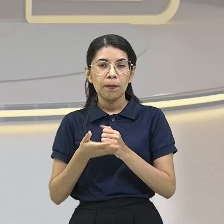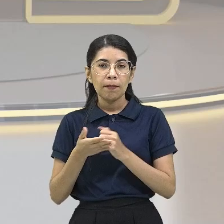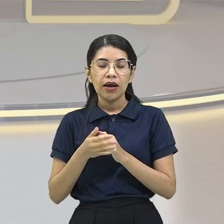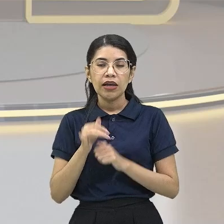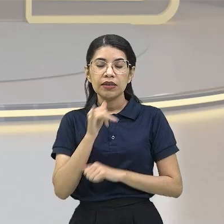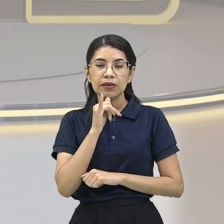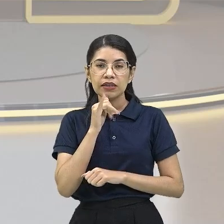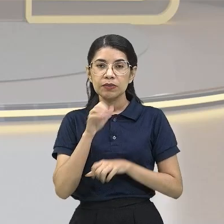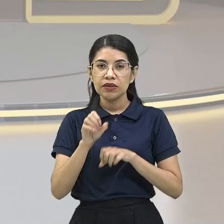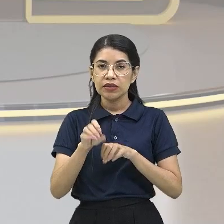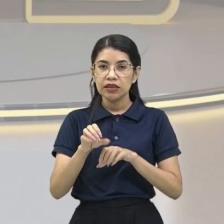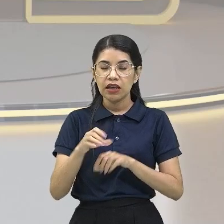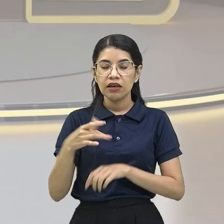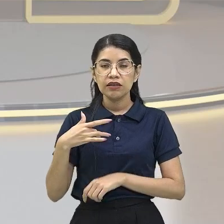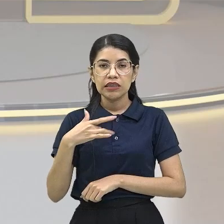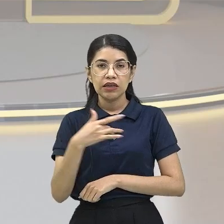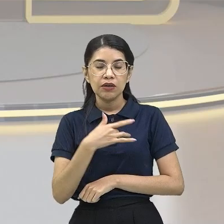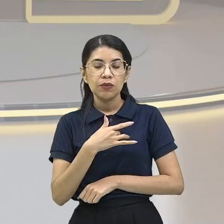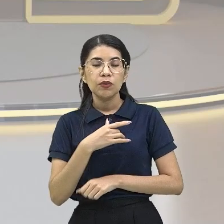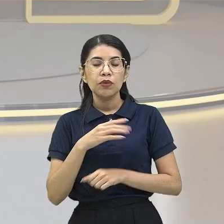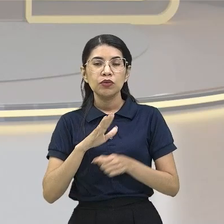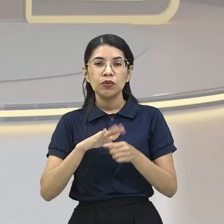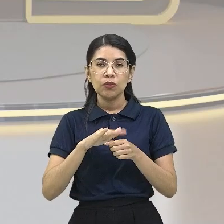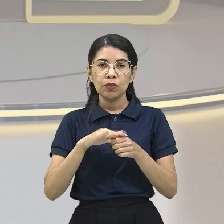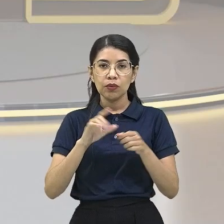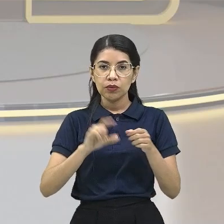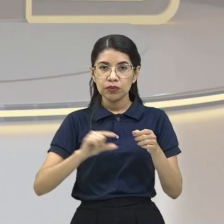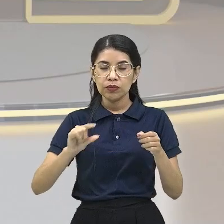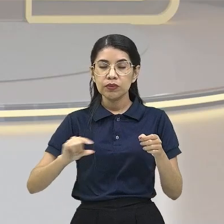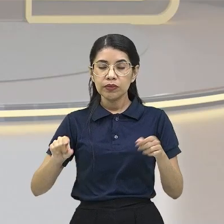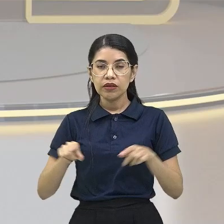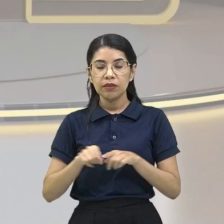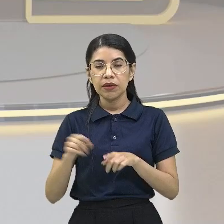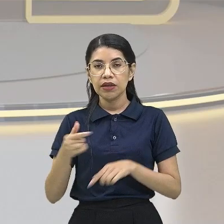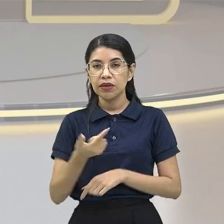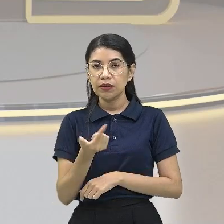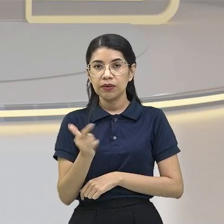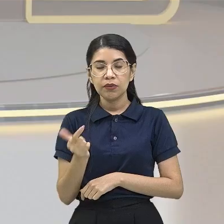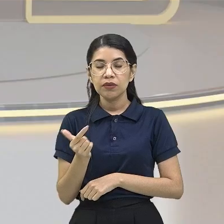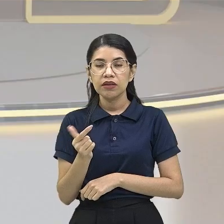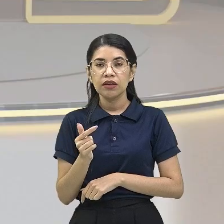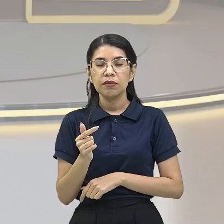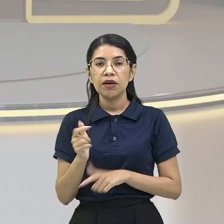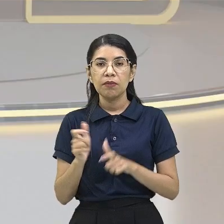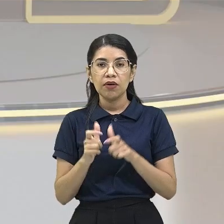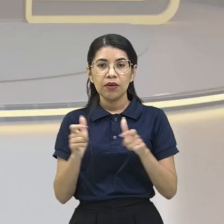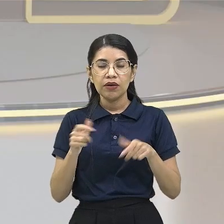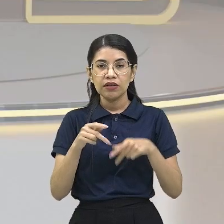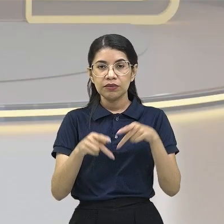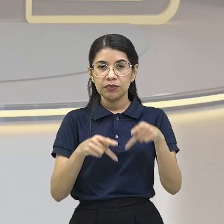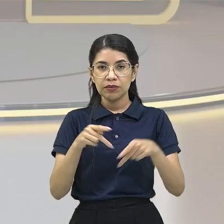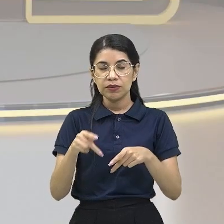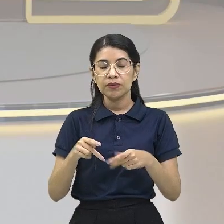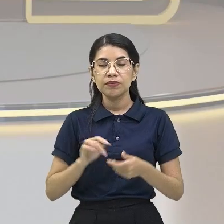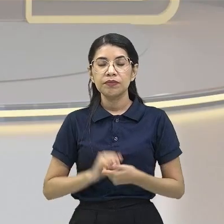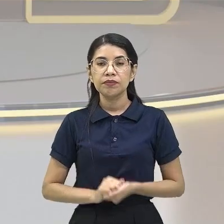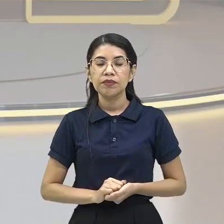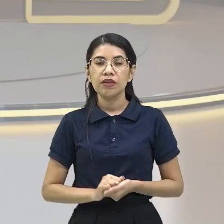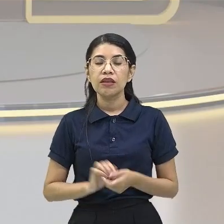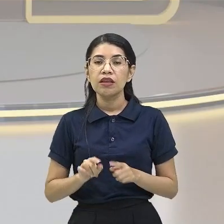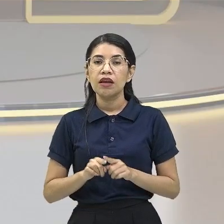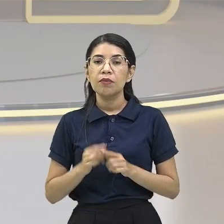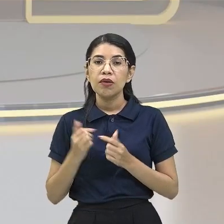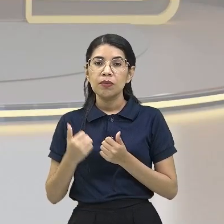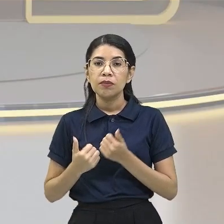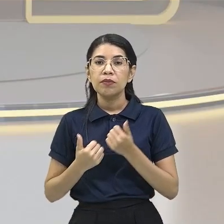de saúde, saneamento básico também, que não vai ser ofertado para a população. E aí nós temos o